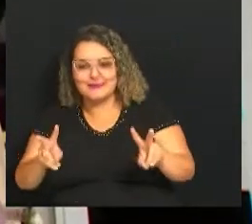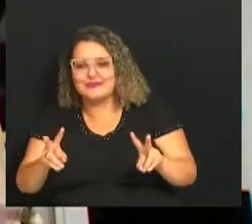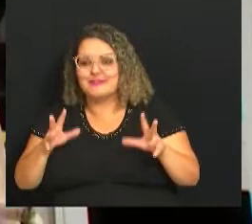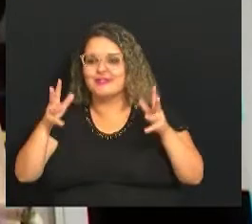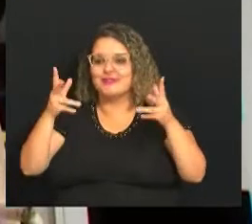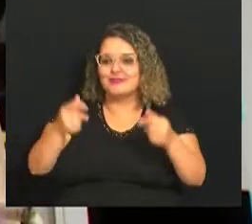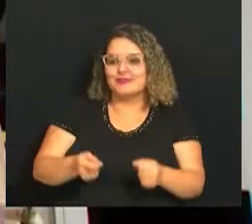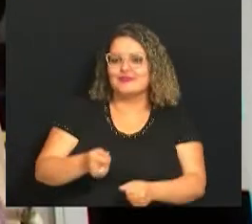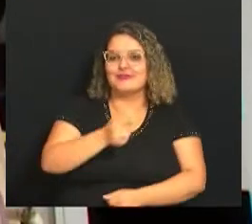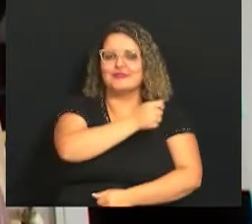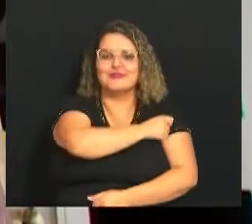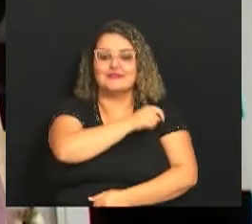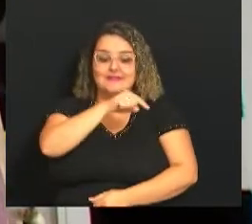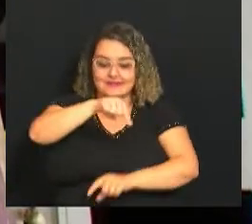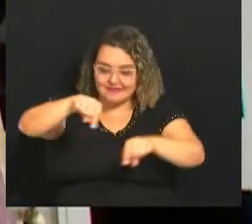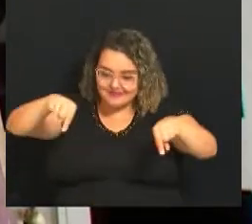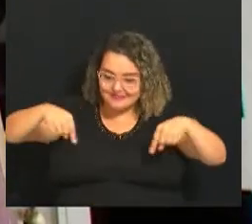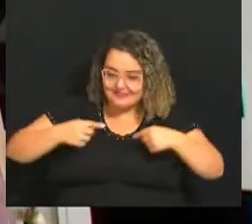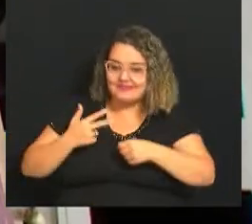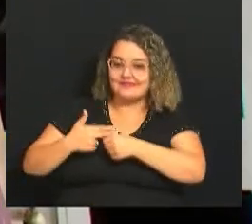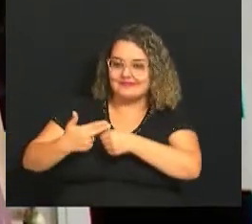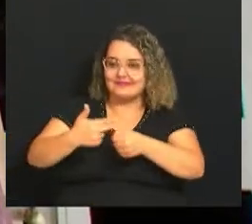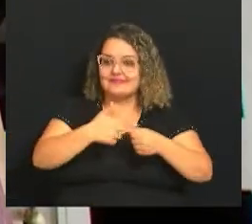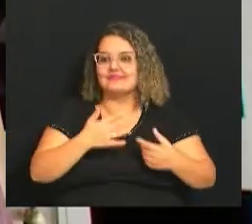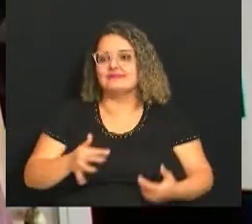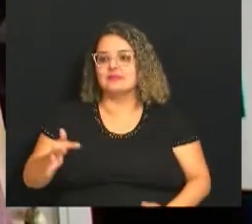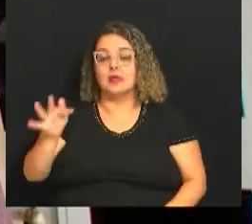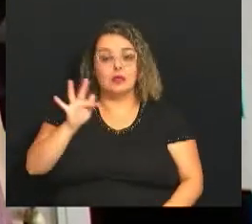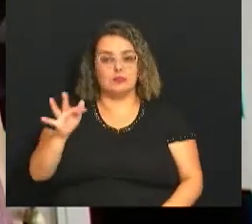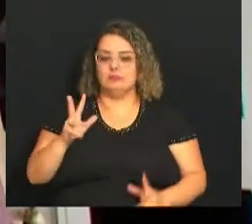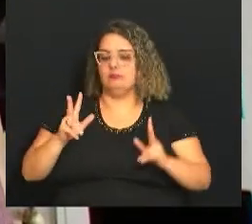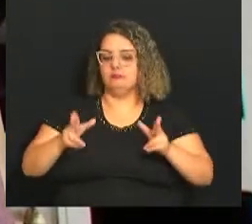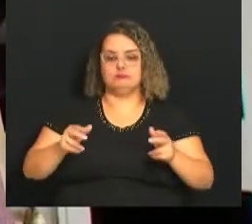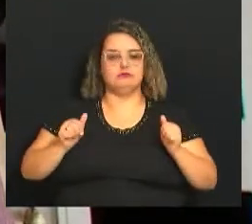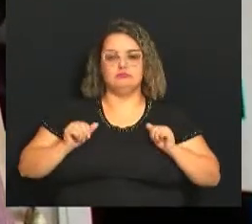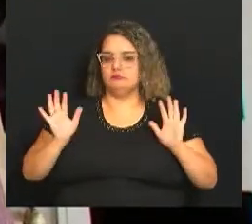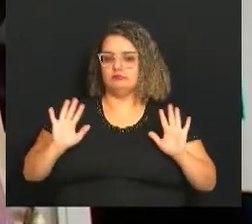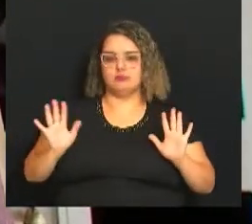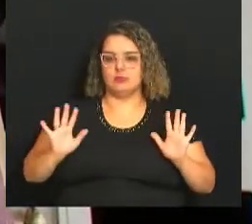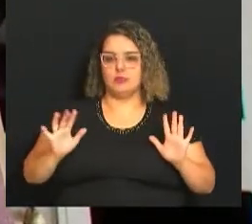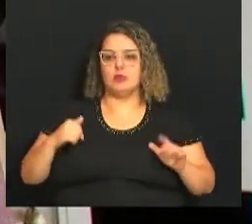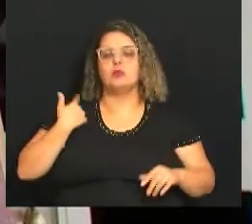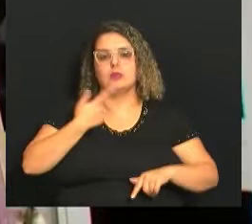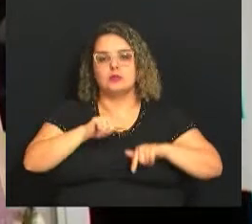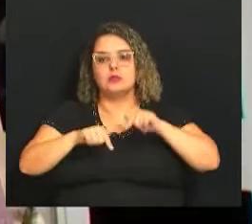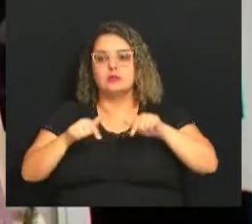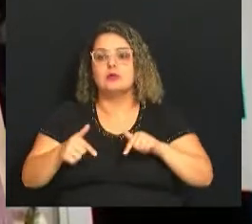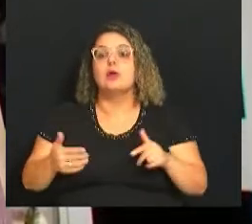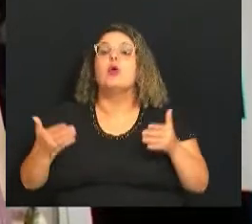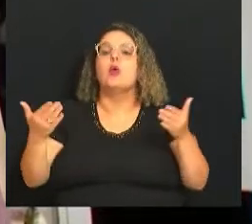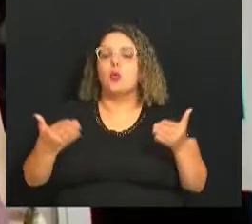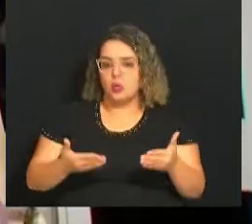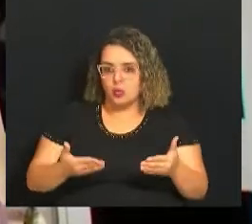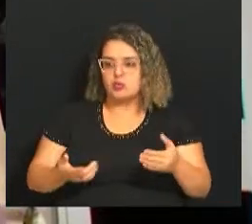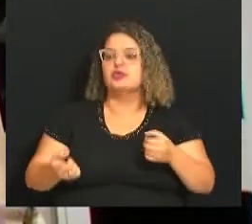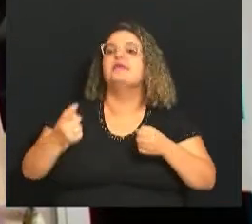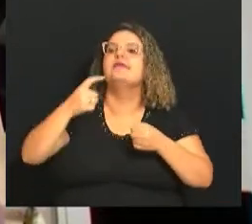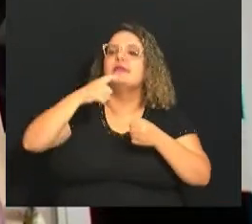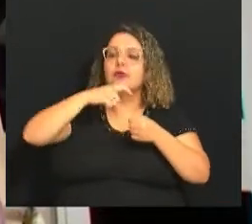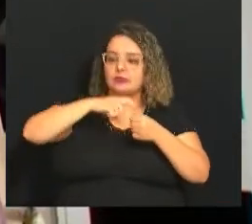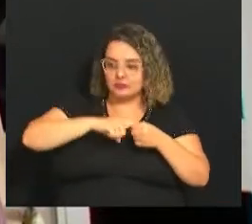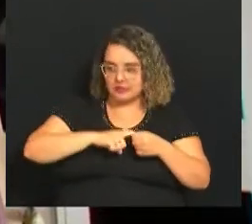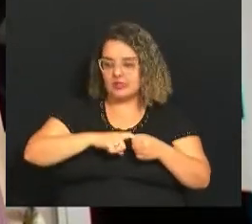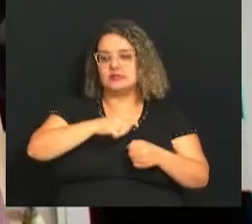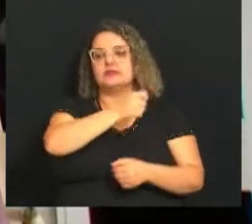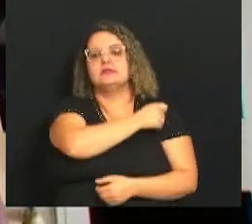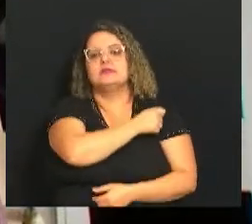no campus de novo. A universidade não parou em nenhum momento nesses 2 anos. O que a gente está fazendo hoje é a retomada das atividades,